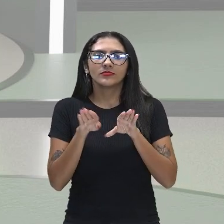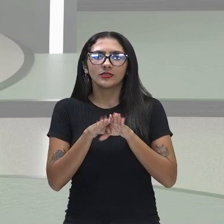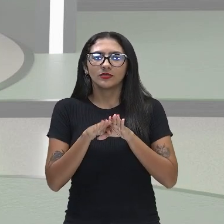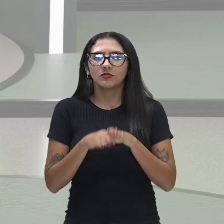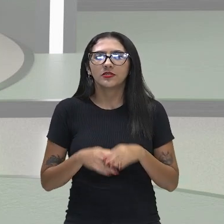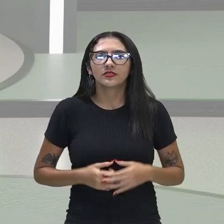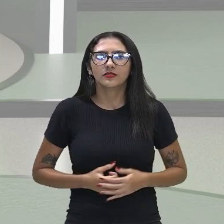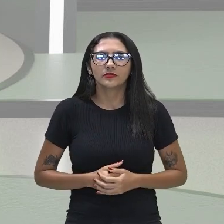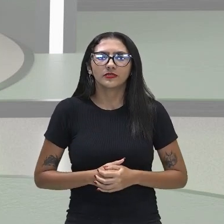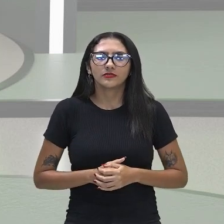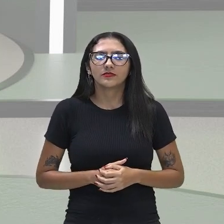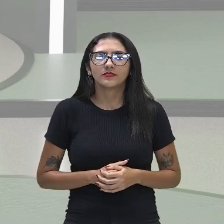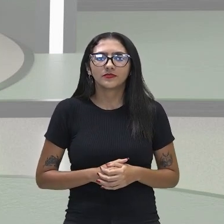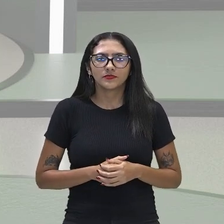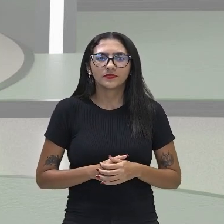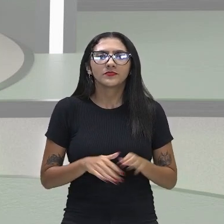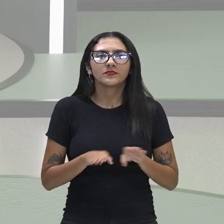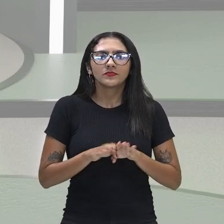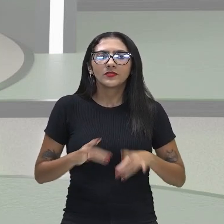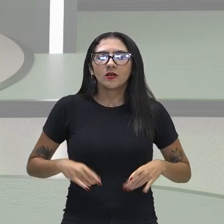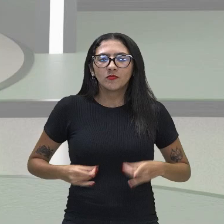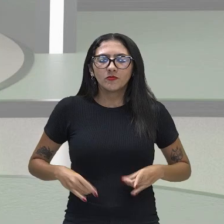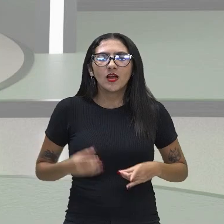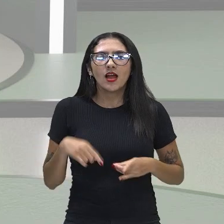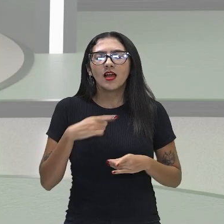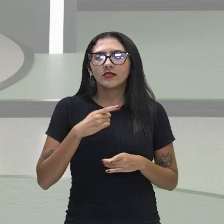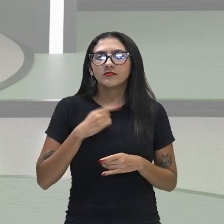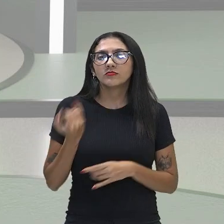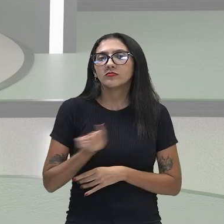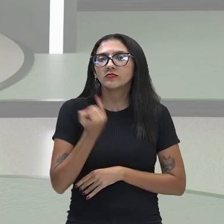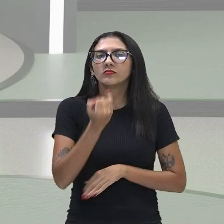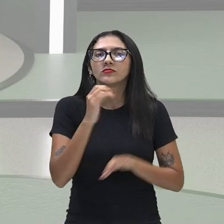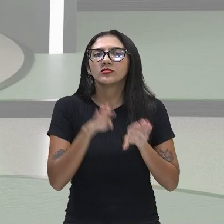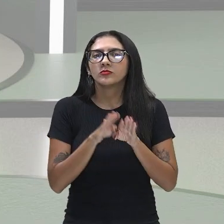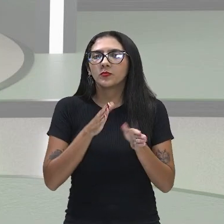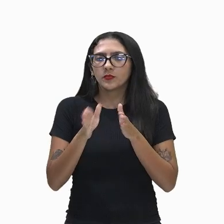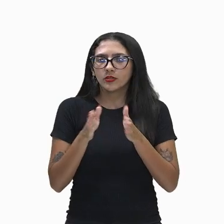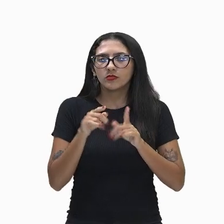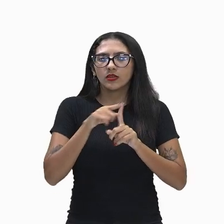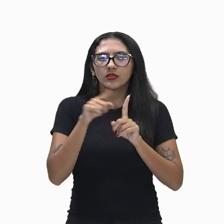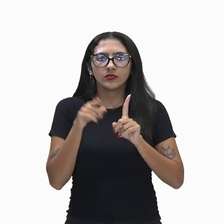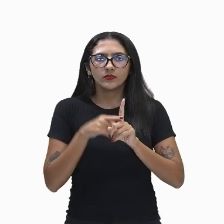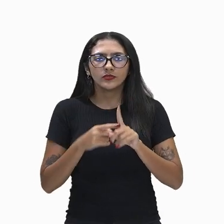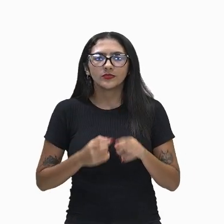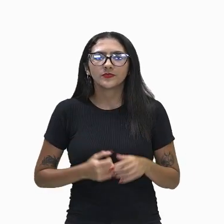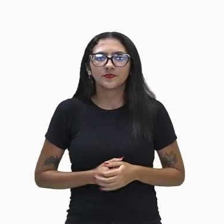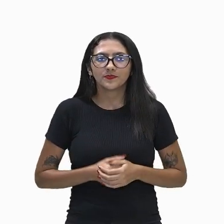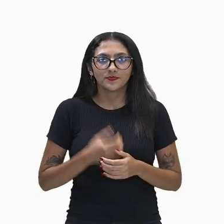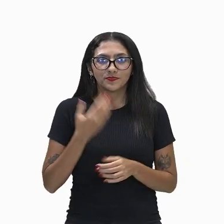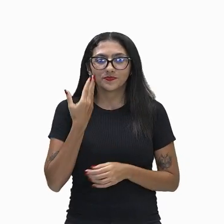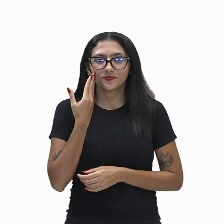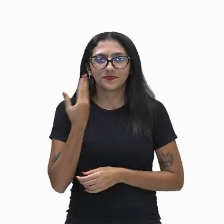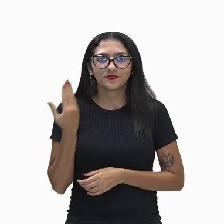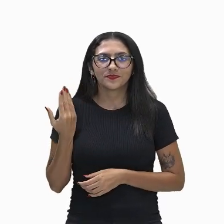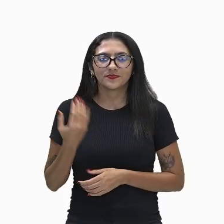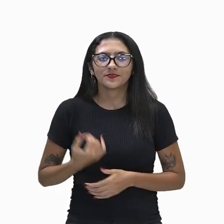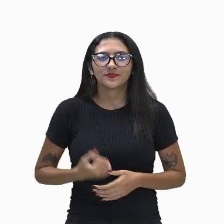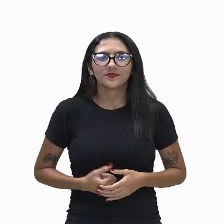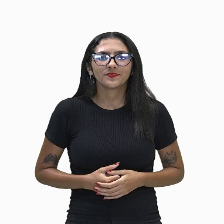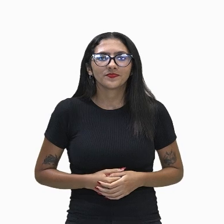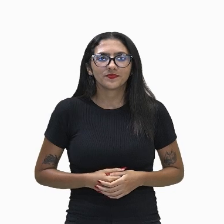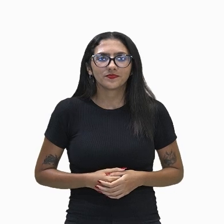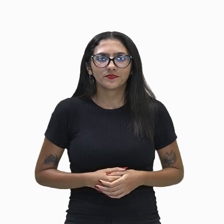claro, produzida pela placenta, ela tem um efeito importante durante a gravidez que eu trago para vocês. Veja na próxima cartela.